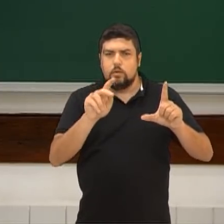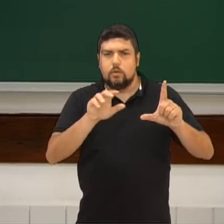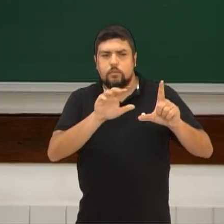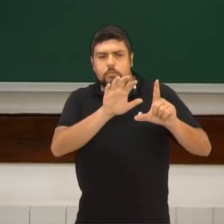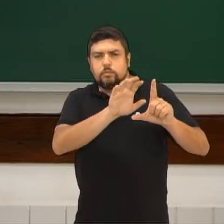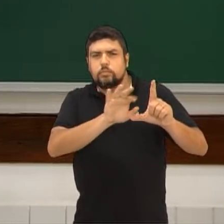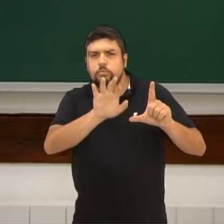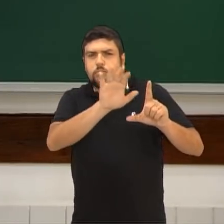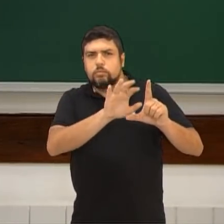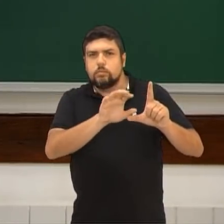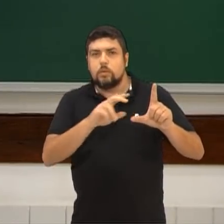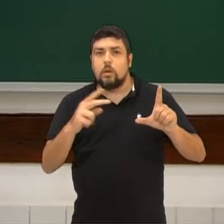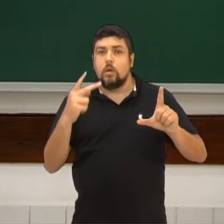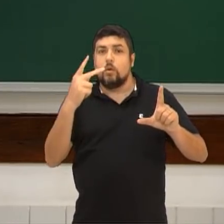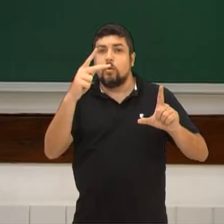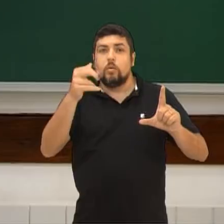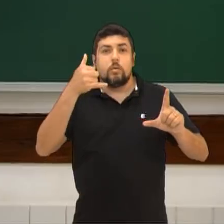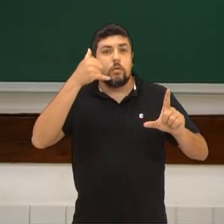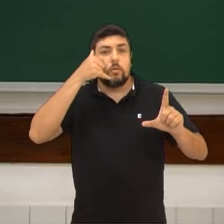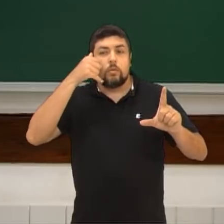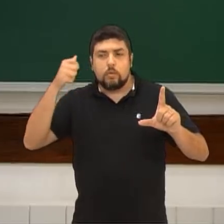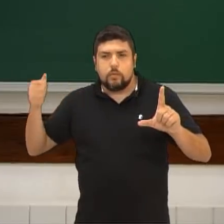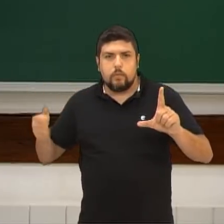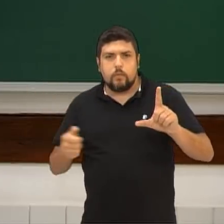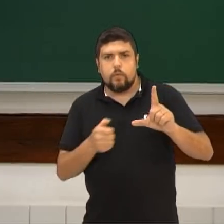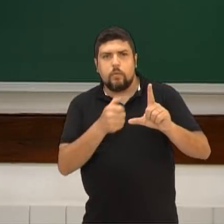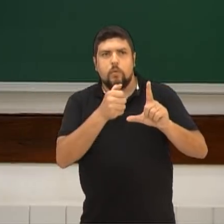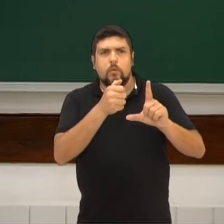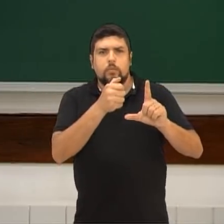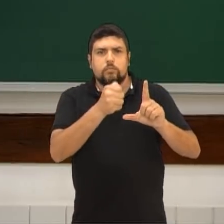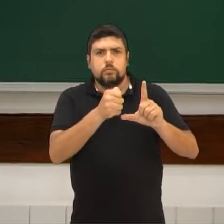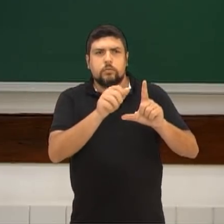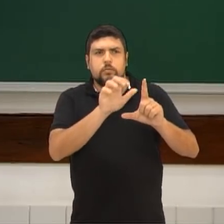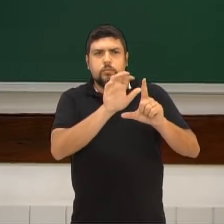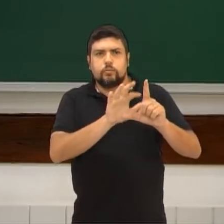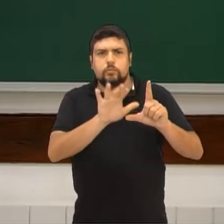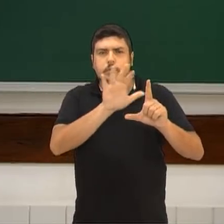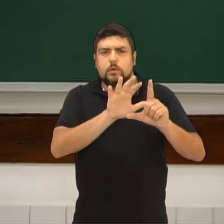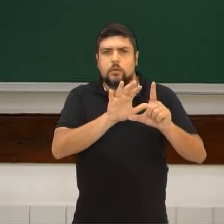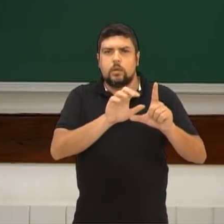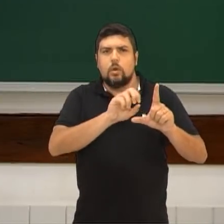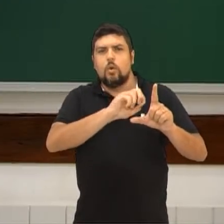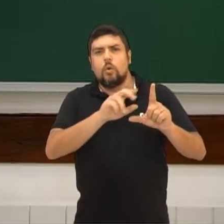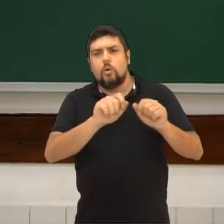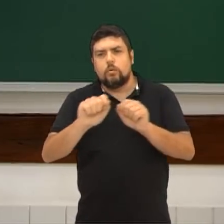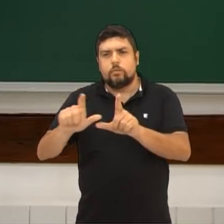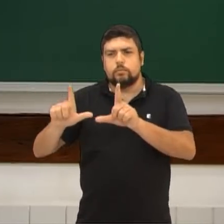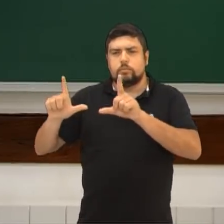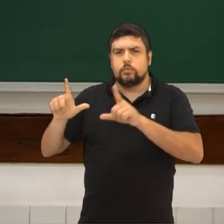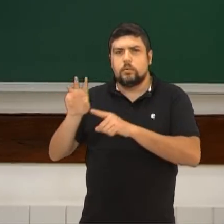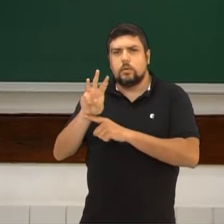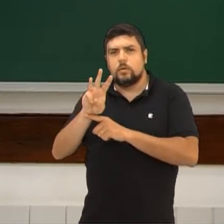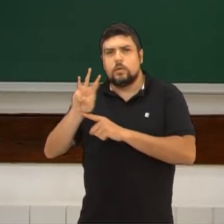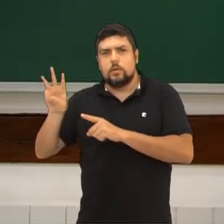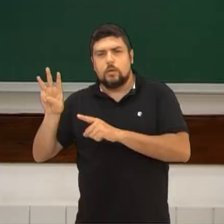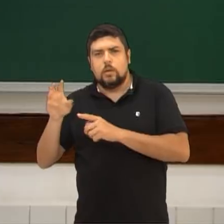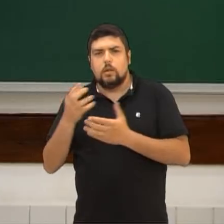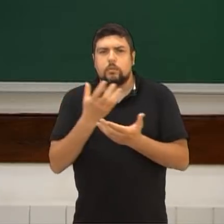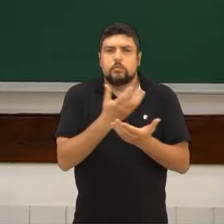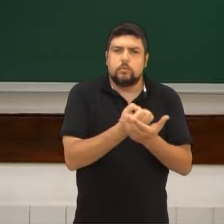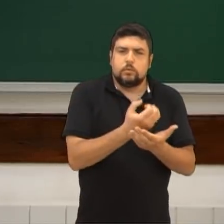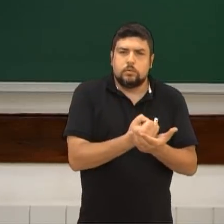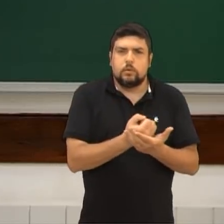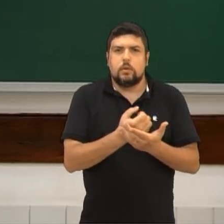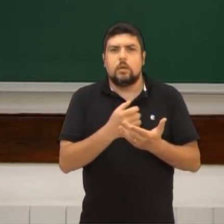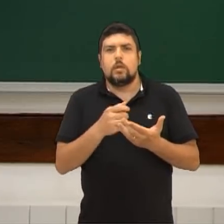a câmera do celular, ele vai direcionar vocês para o aplicativo ou para o site, onde você pode fazer aí o download